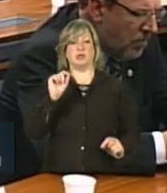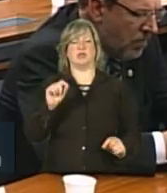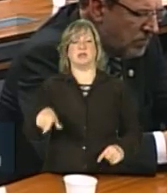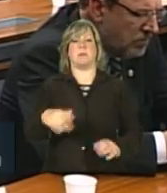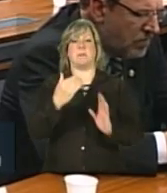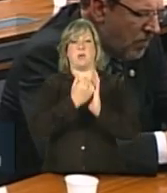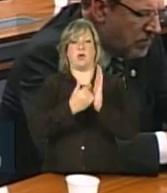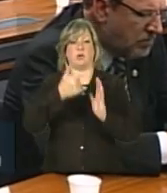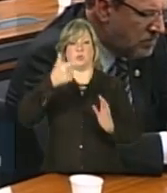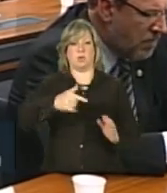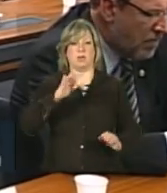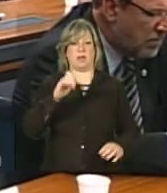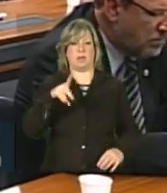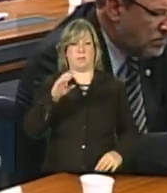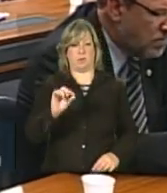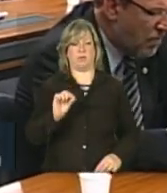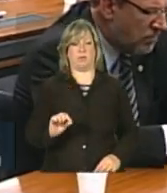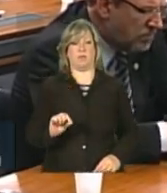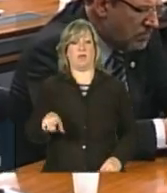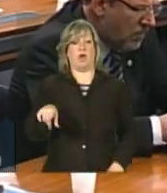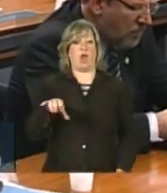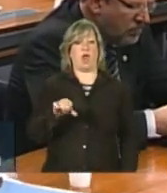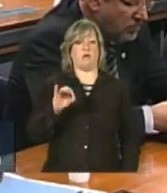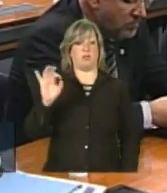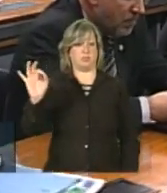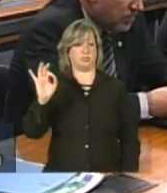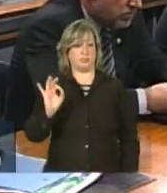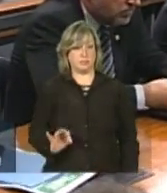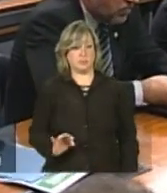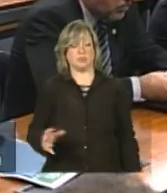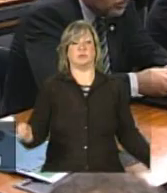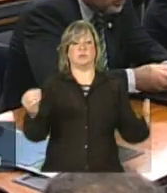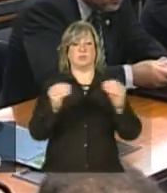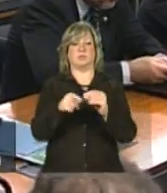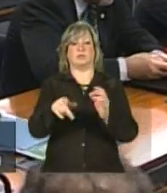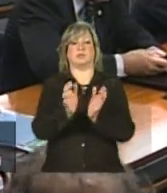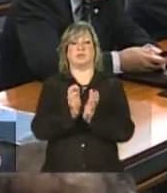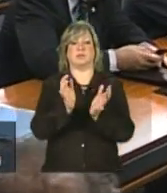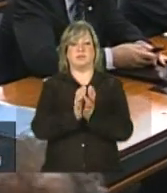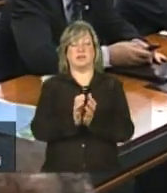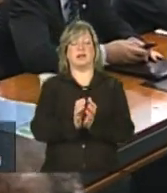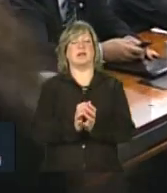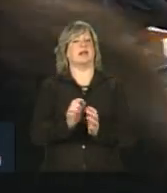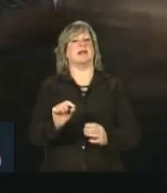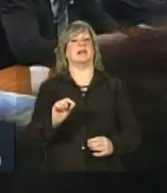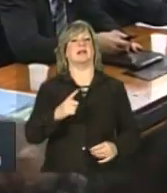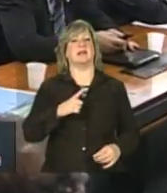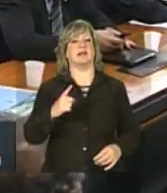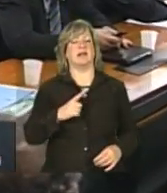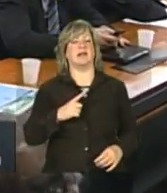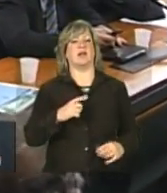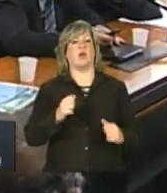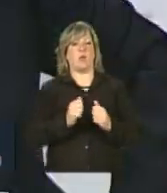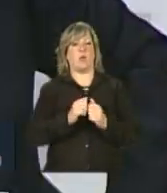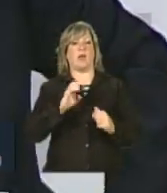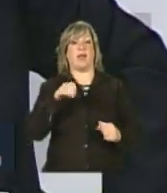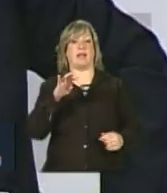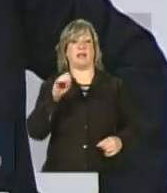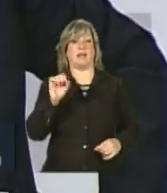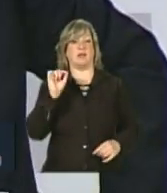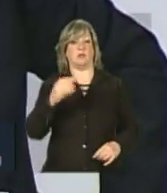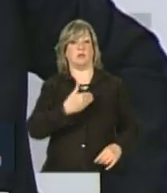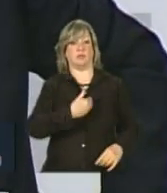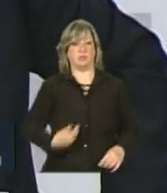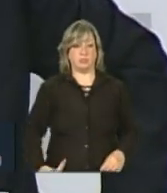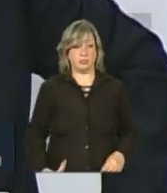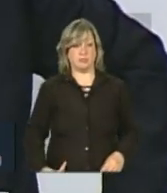Majoritariamente, 90% dos convênios para implantação do programa Segundo Tempo se dá através de entes públicos. Aliás,